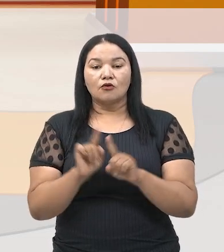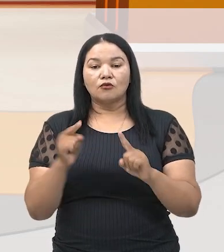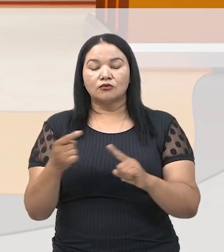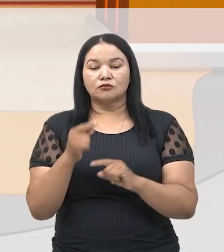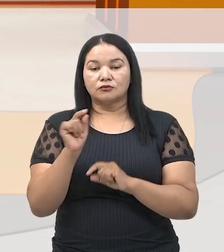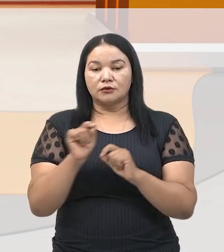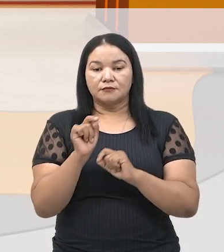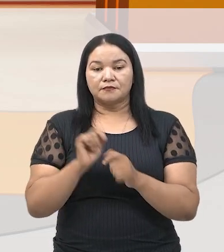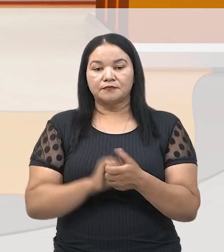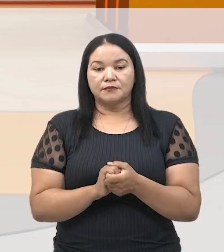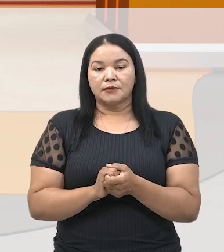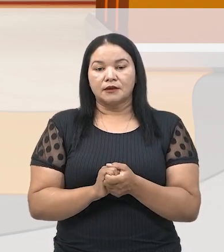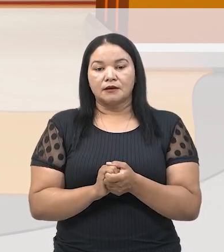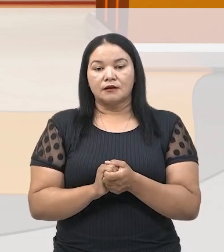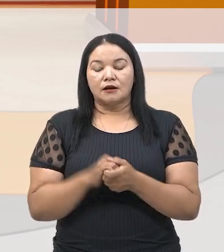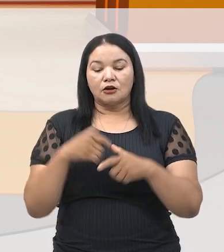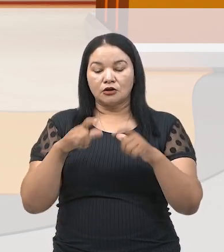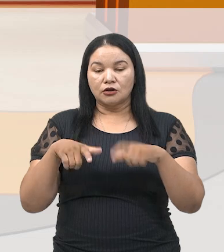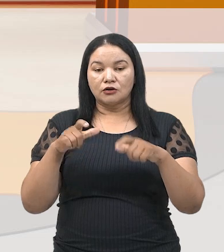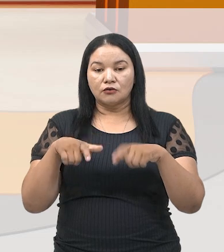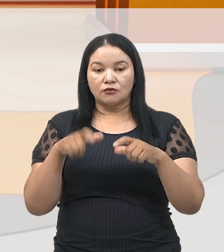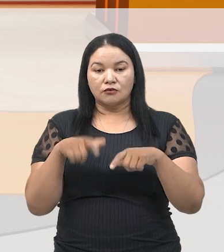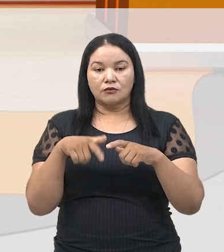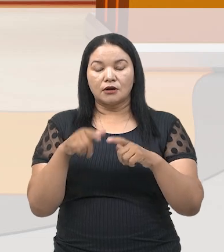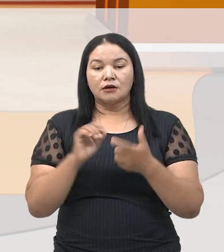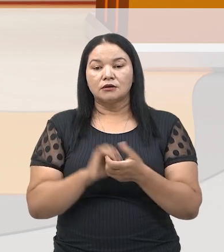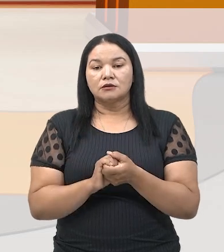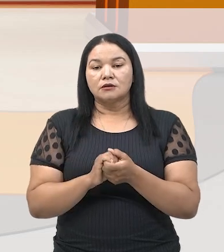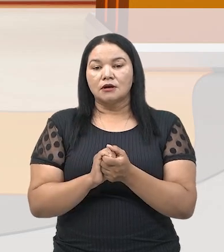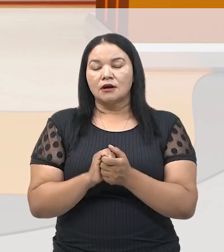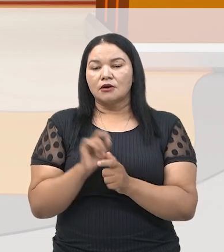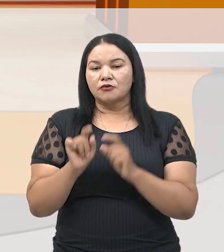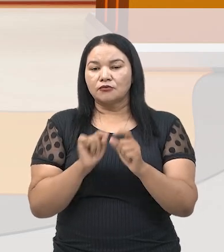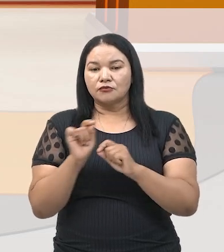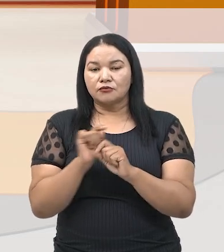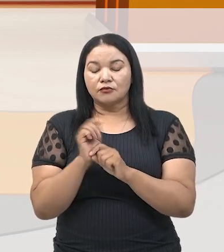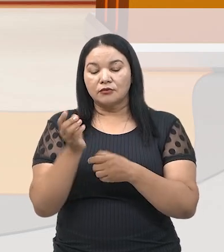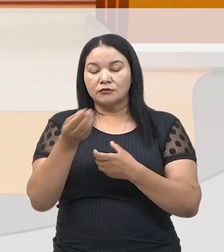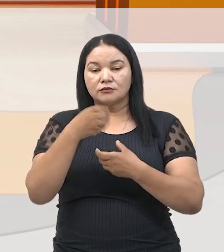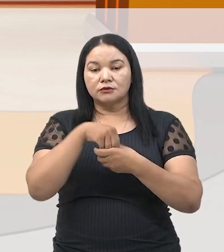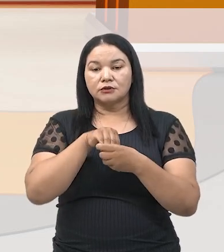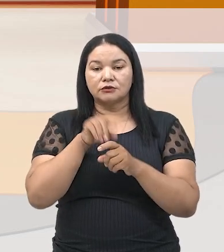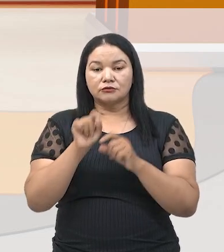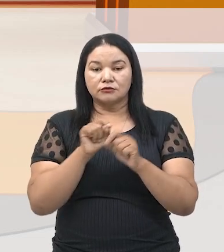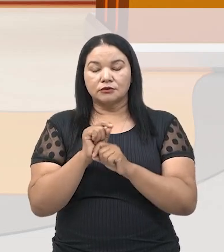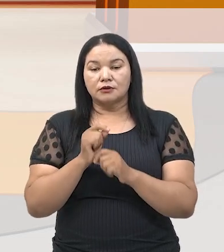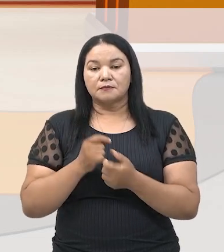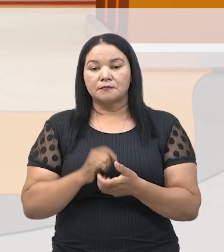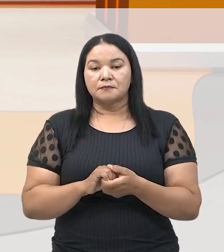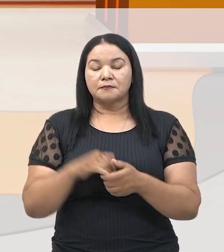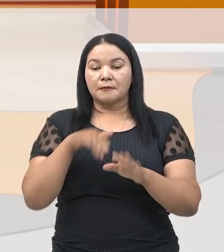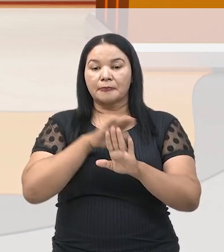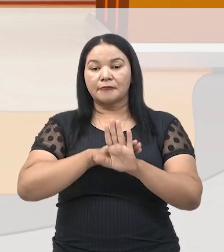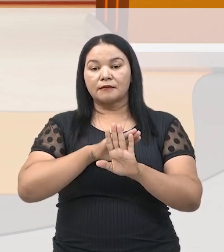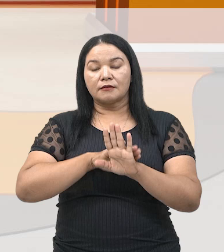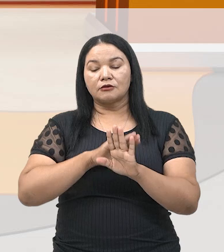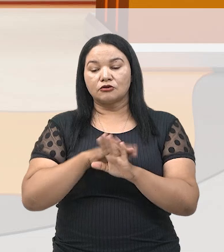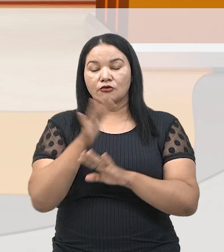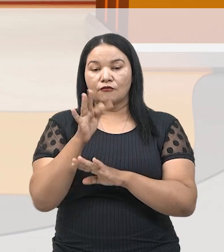as questões regionais, né, que vai estar ali imbuídos nessa questão federalista. E ainda